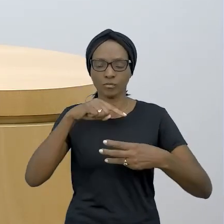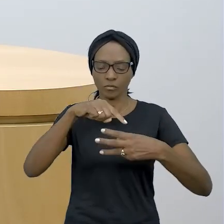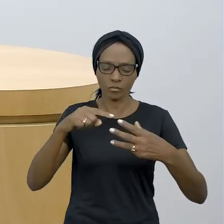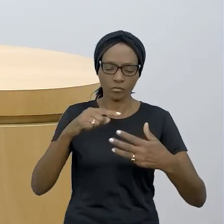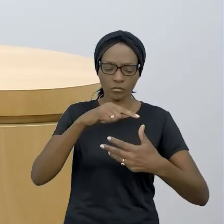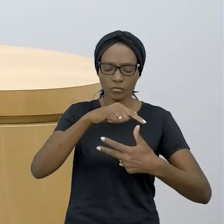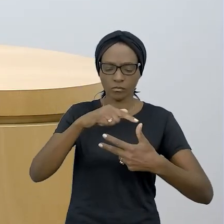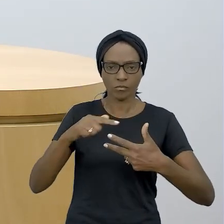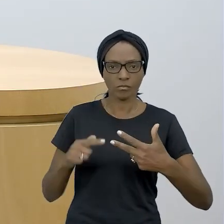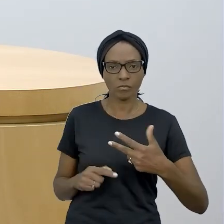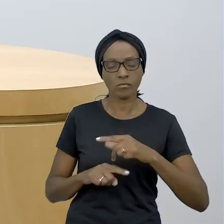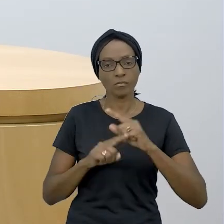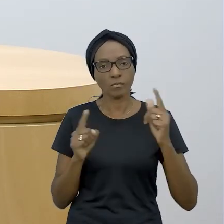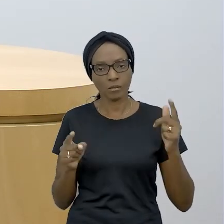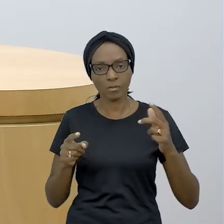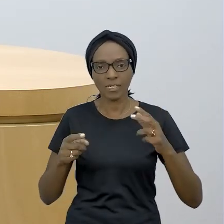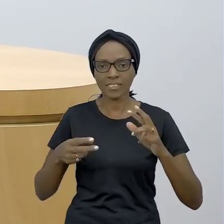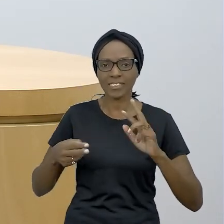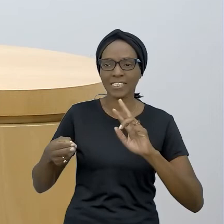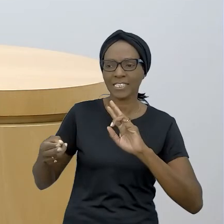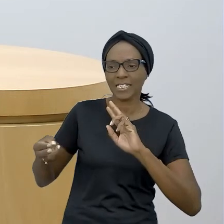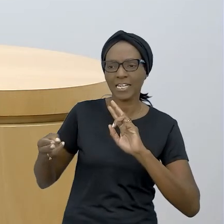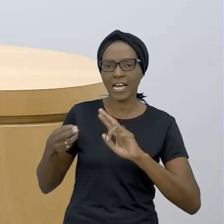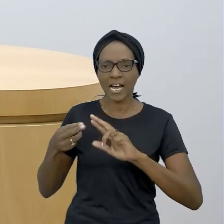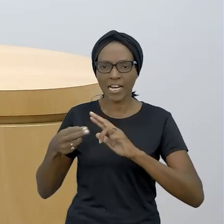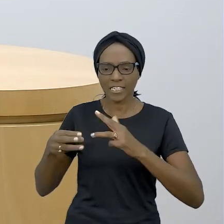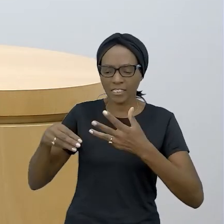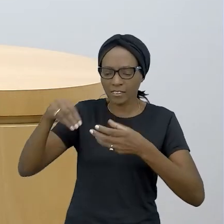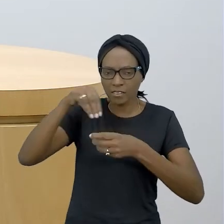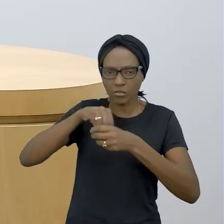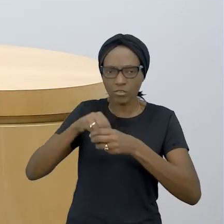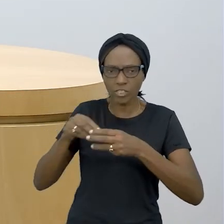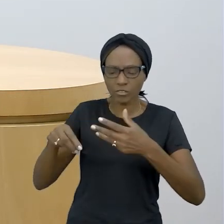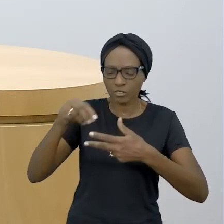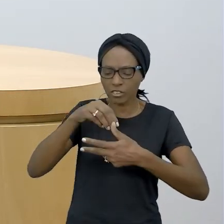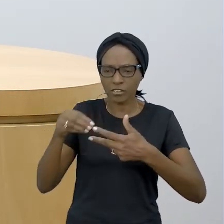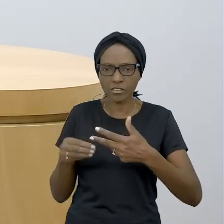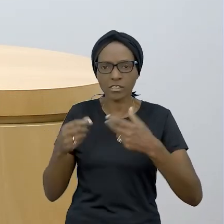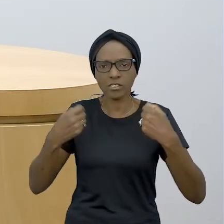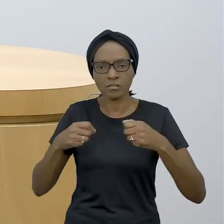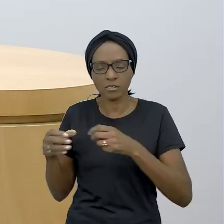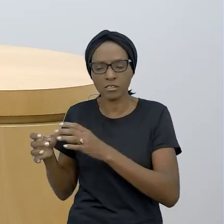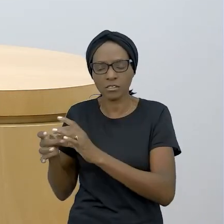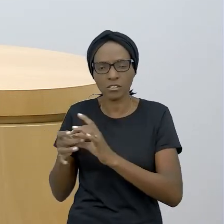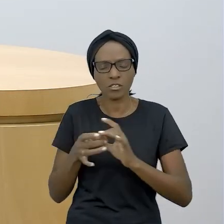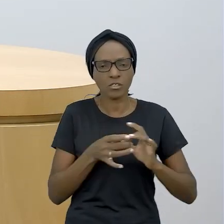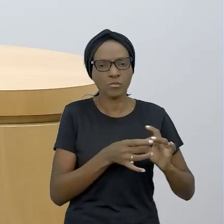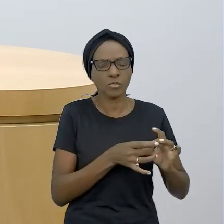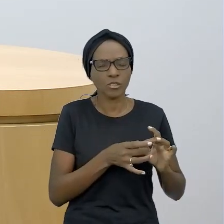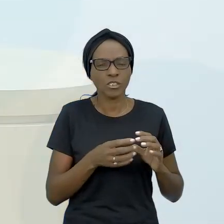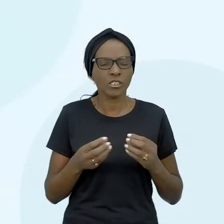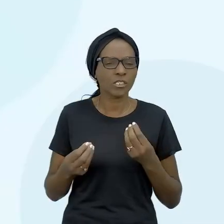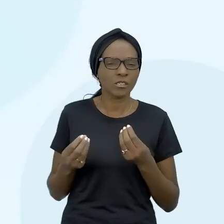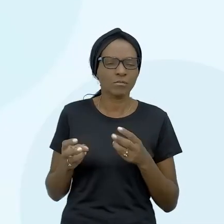essas relações devem ser harmônicas? Pensem um pouquinho, em 2 minutinhos a gente está de volta.